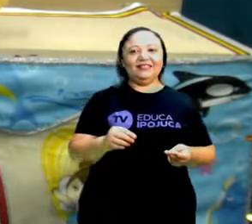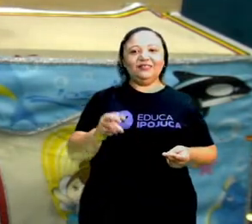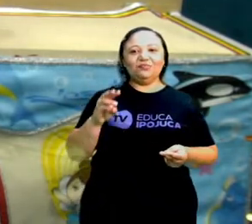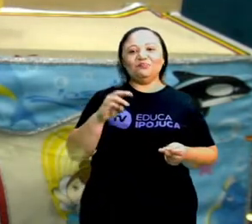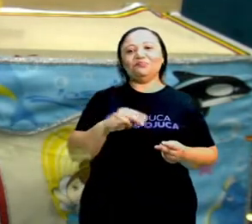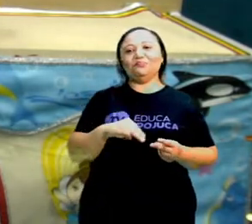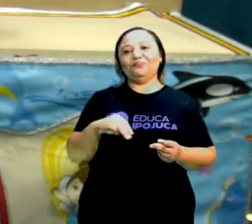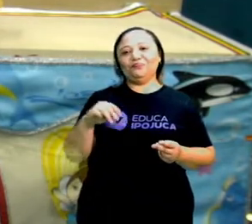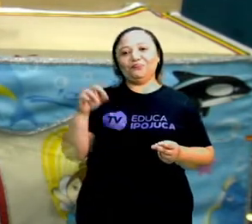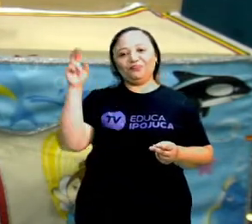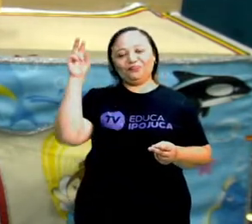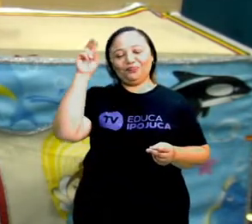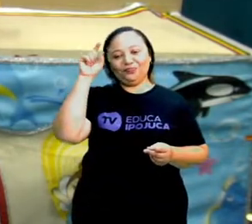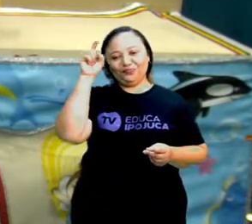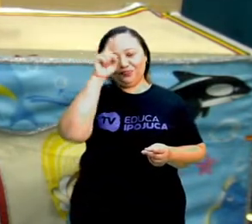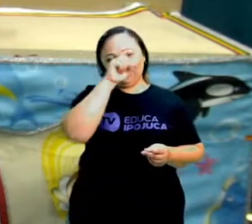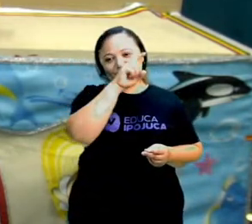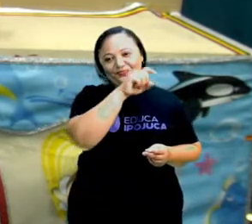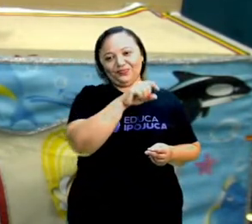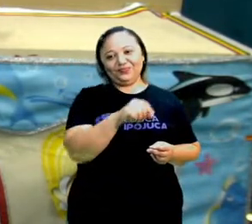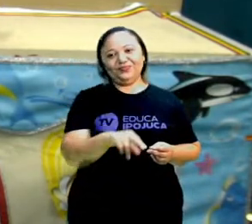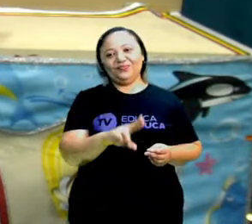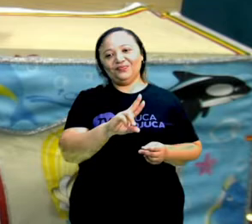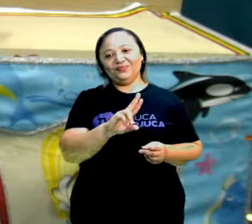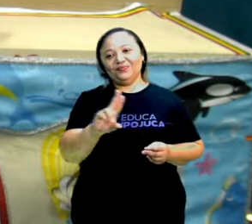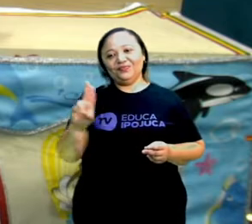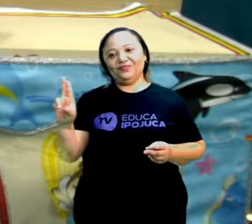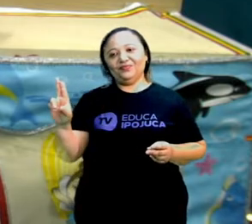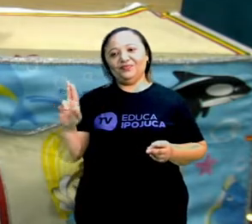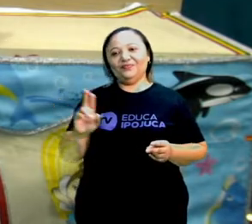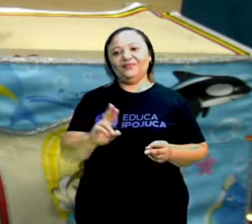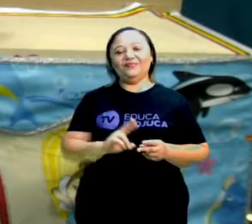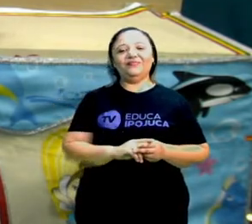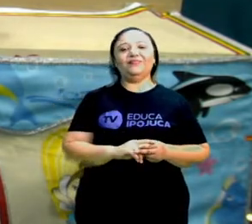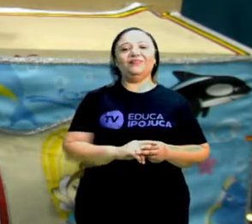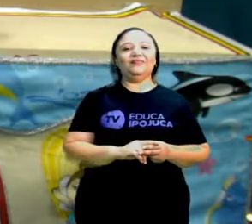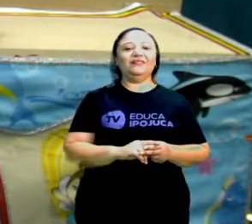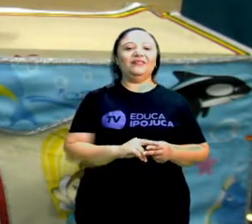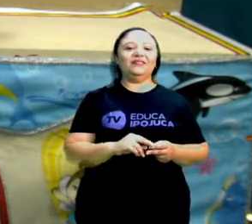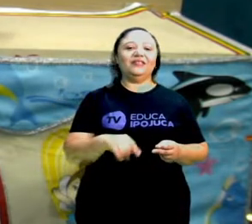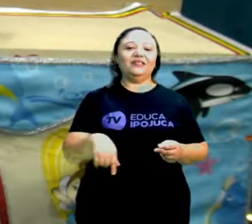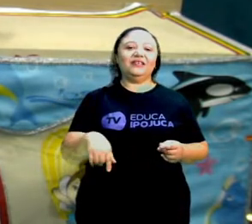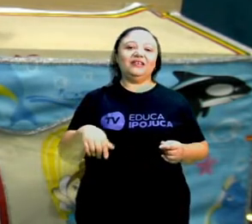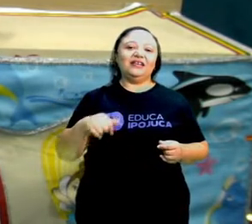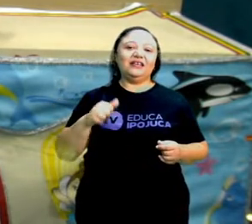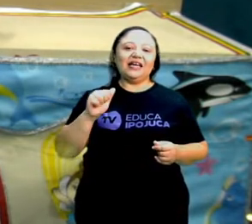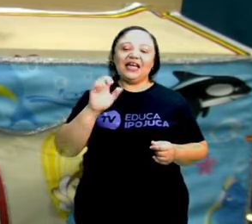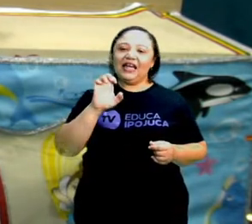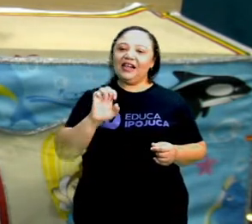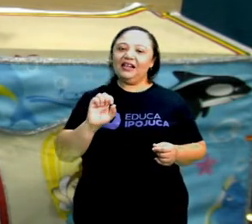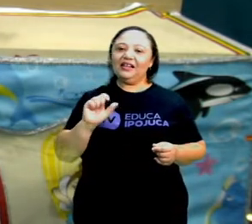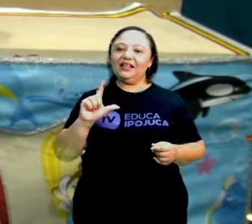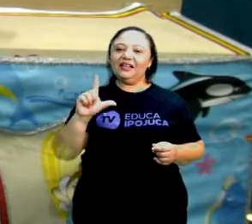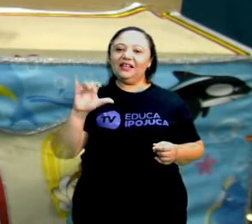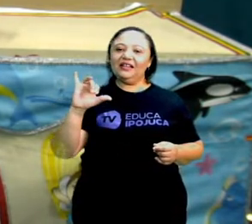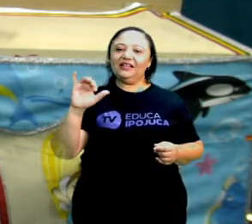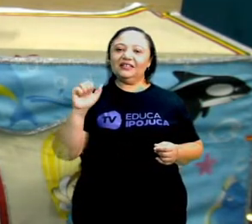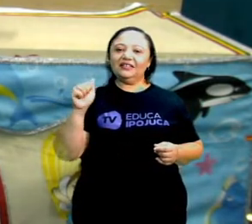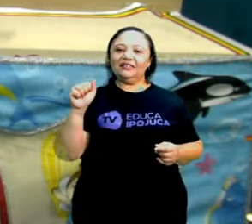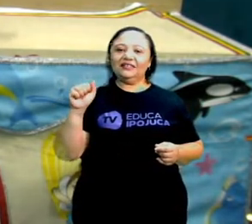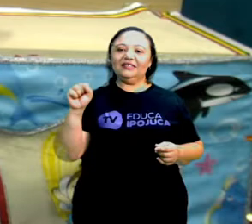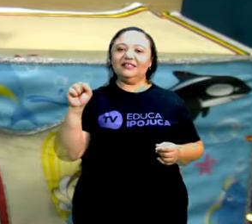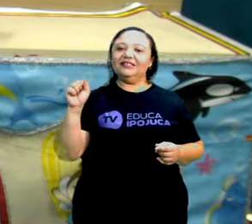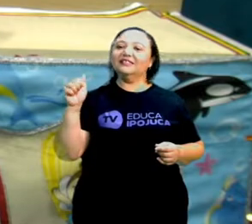meu Jesus! Eu não acredito, leiturinha! Então essa menina aí tem o mesmo nome da minha mãe. Minha mãe também é isso aí.